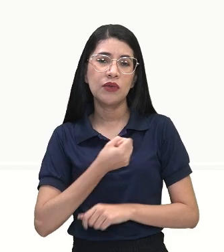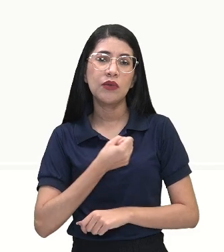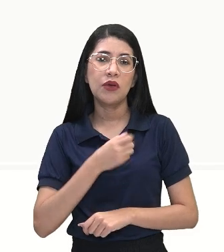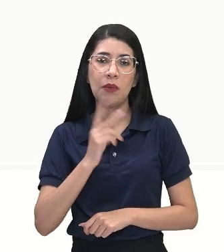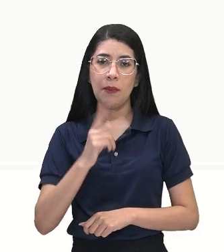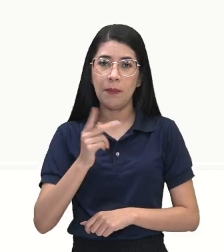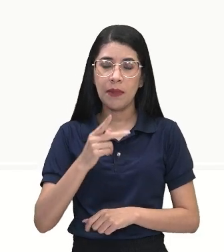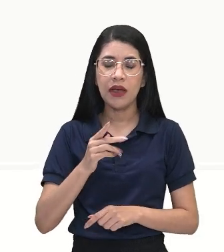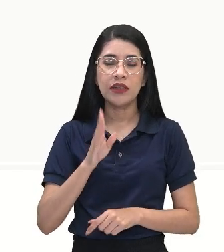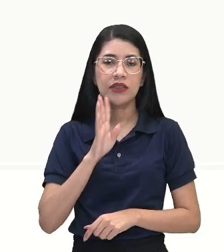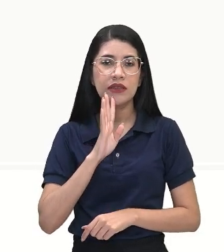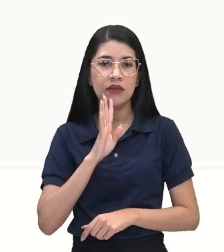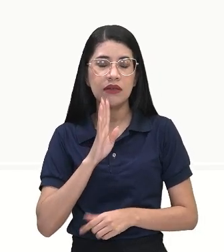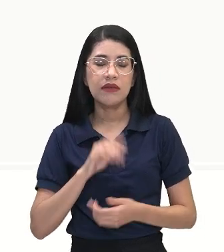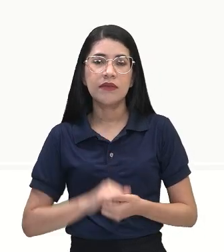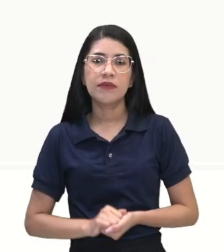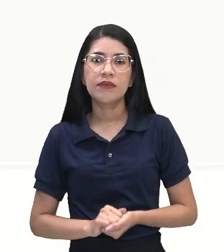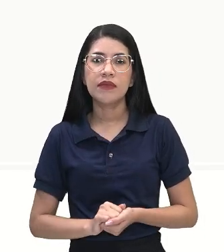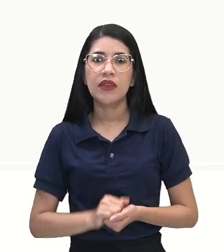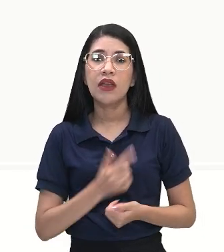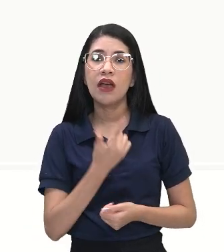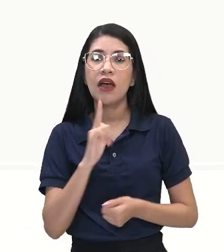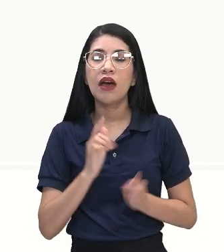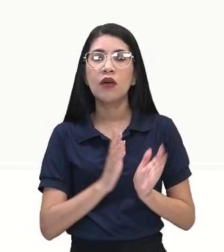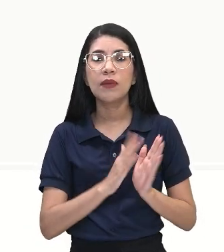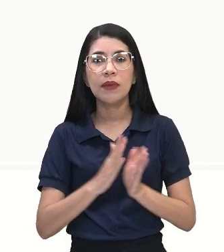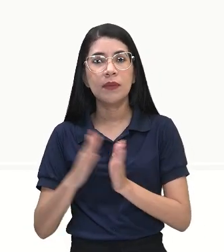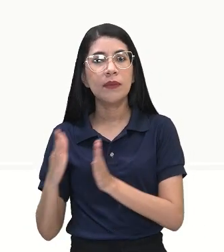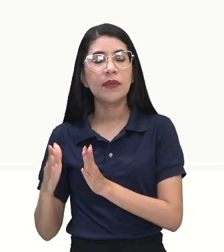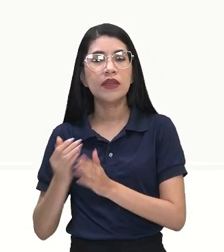né? Olha essa outra sequência aqui.